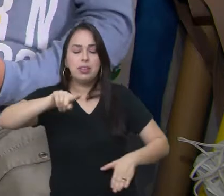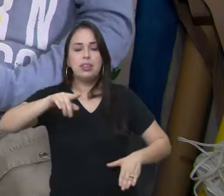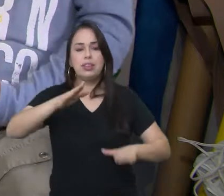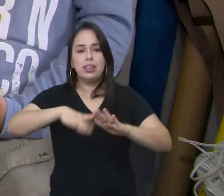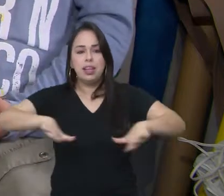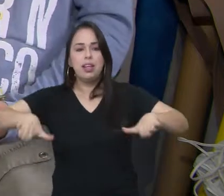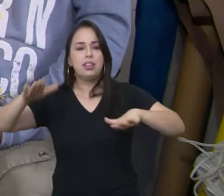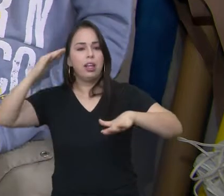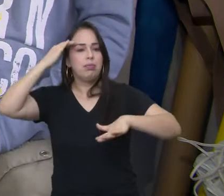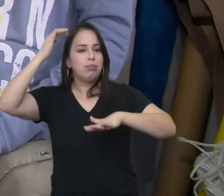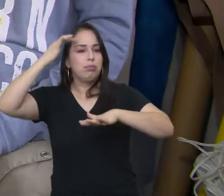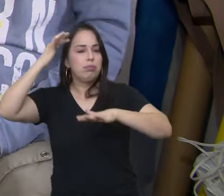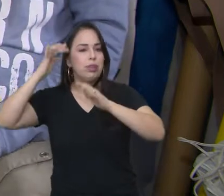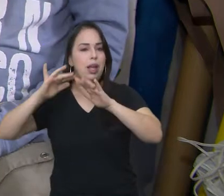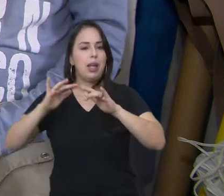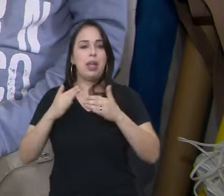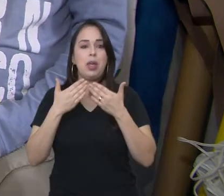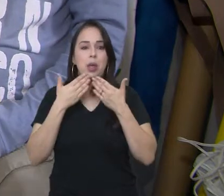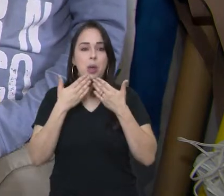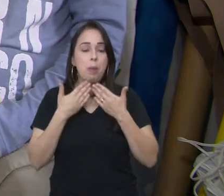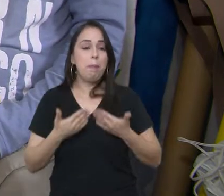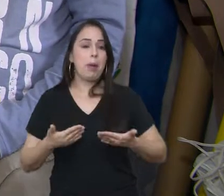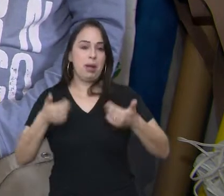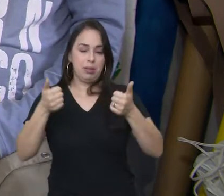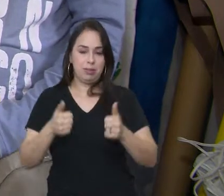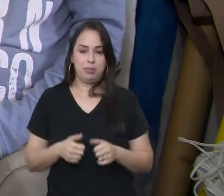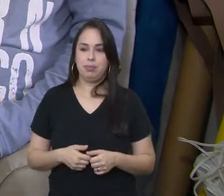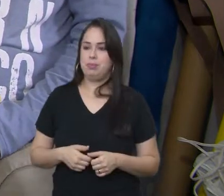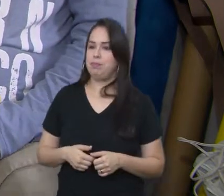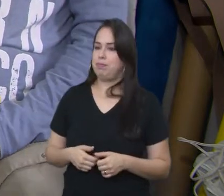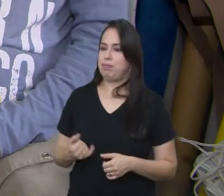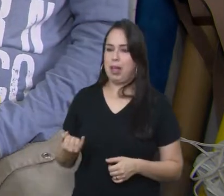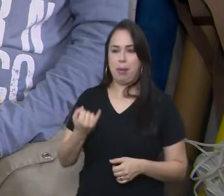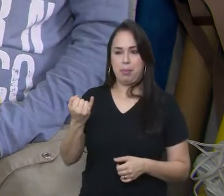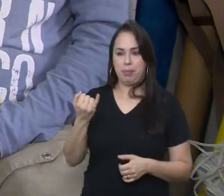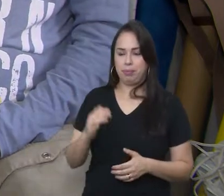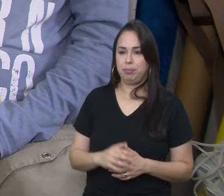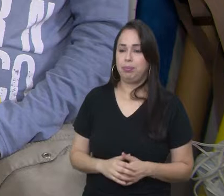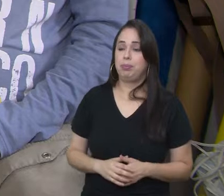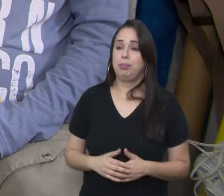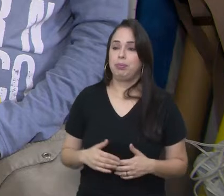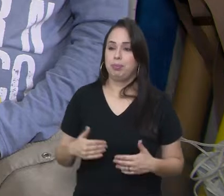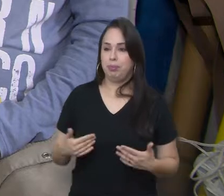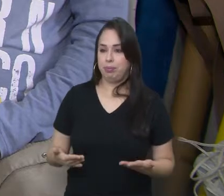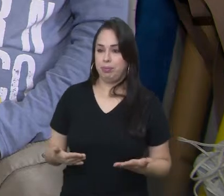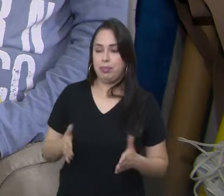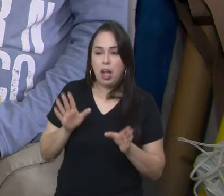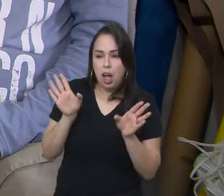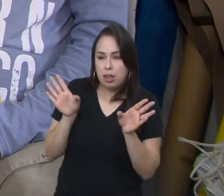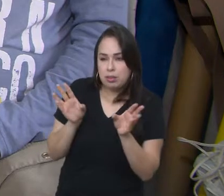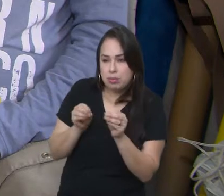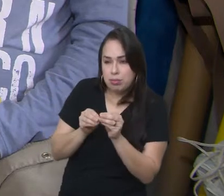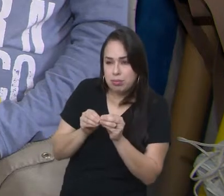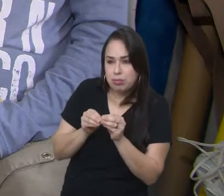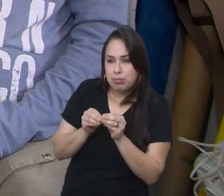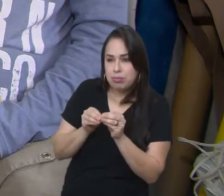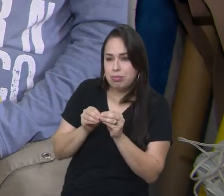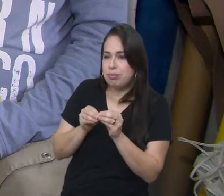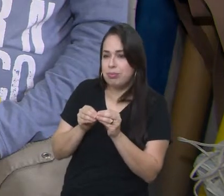a cuidar e a ser um mundo melhor, né? É essencial trabalhar isso com as crianças, né? Então, assim, resumindo